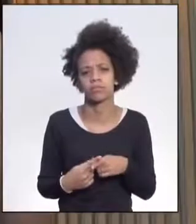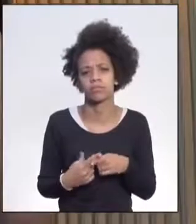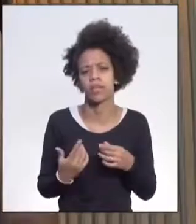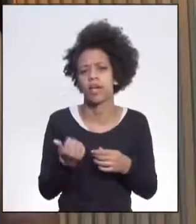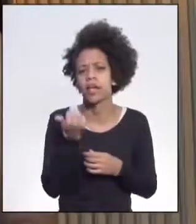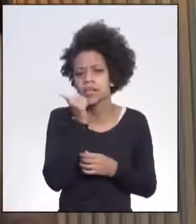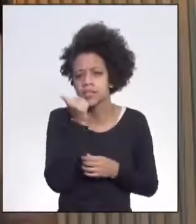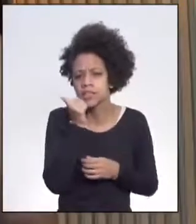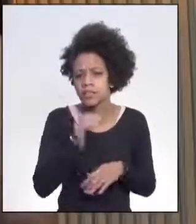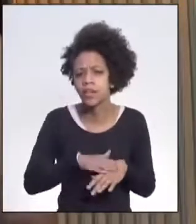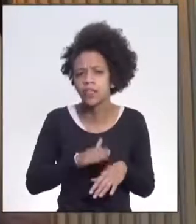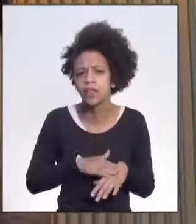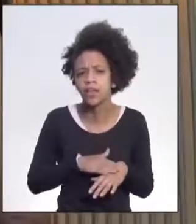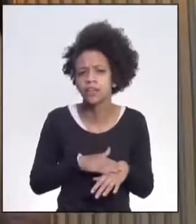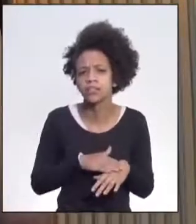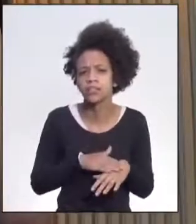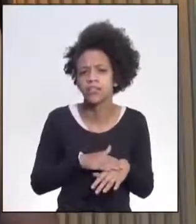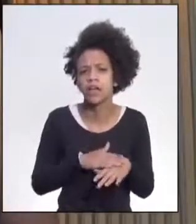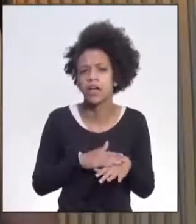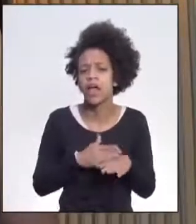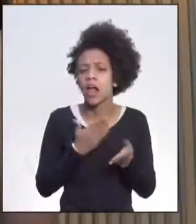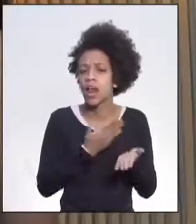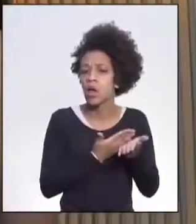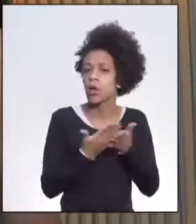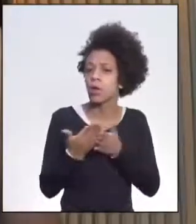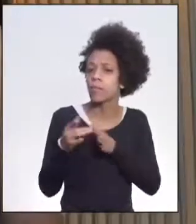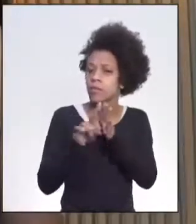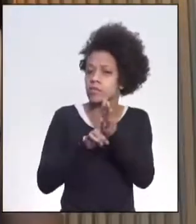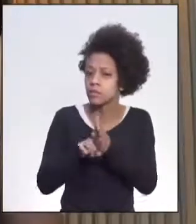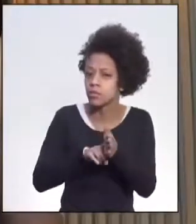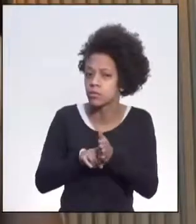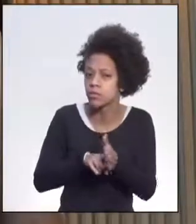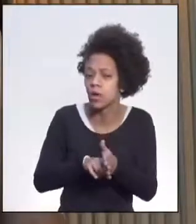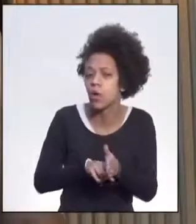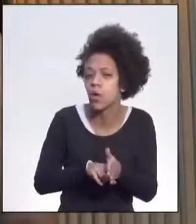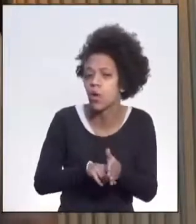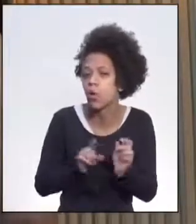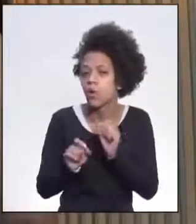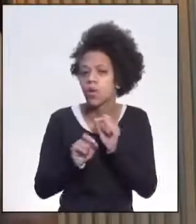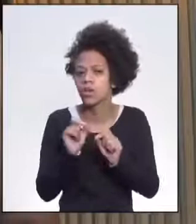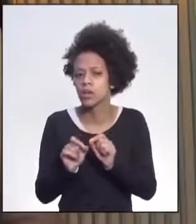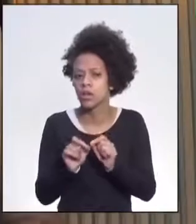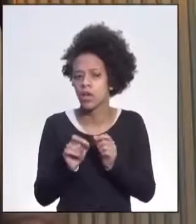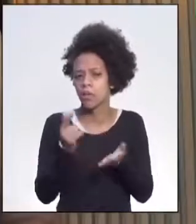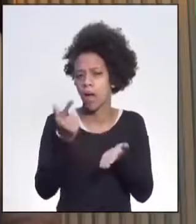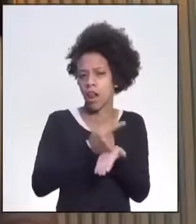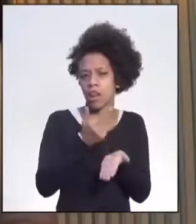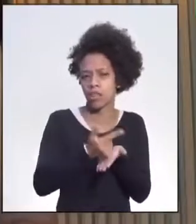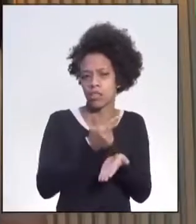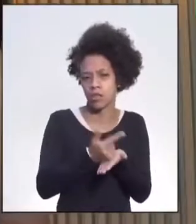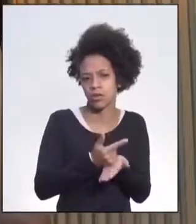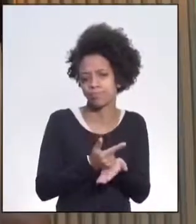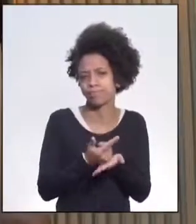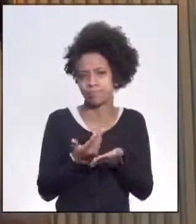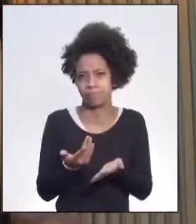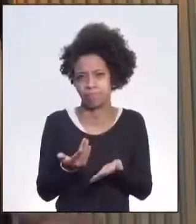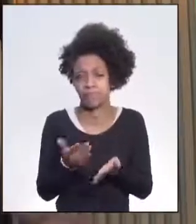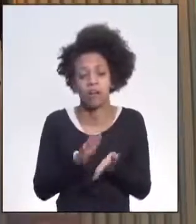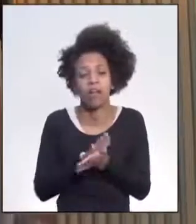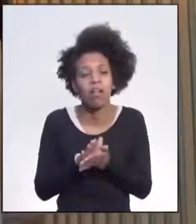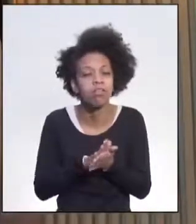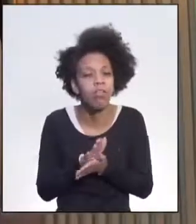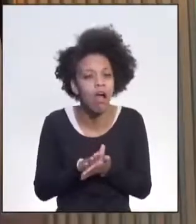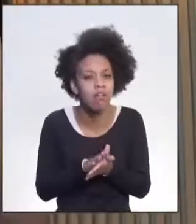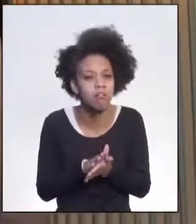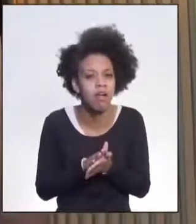A ciência se faz, ela se inicia, uma pesquisa se inicia com uma literatura, ou seja, nada